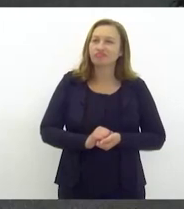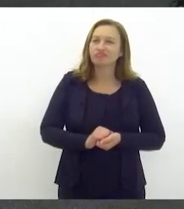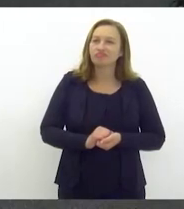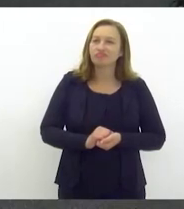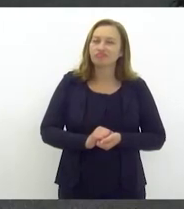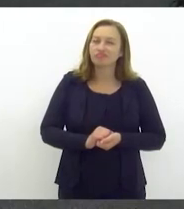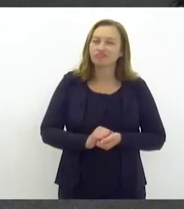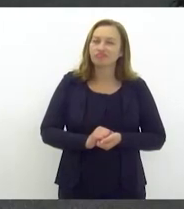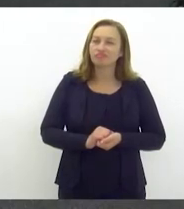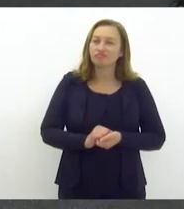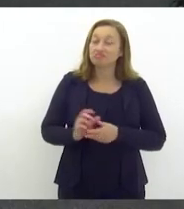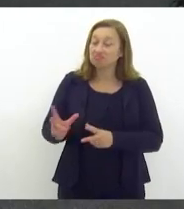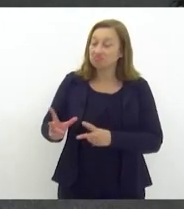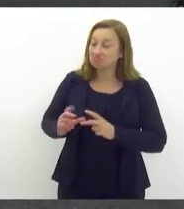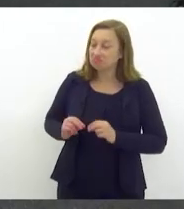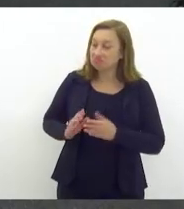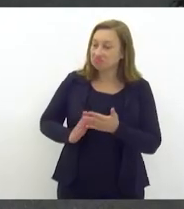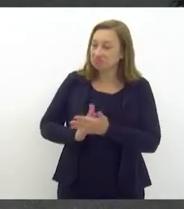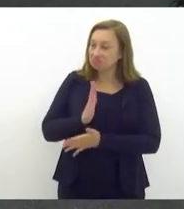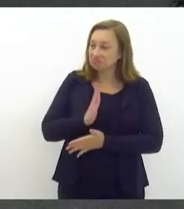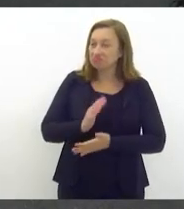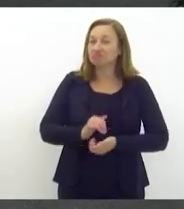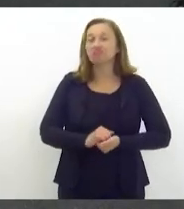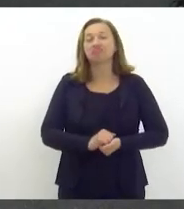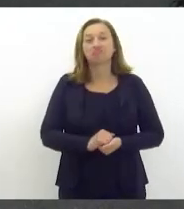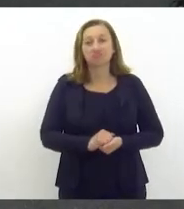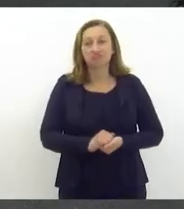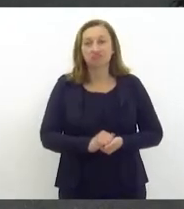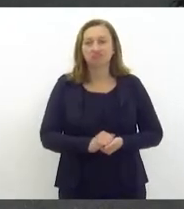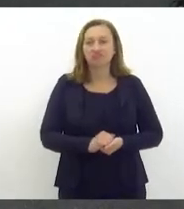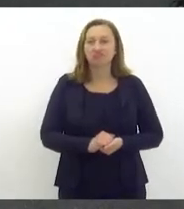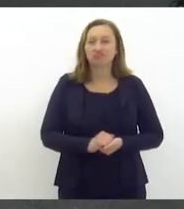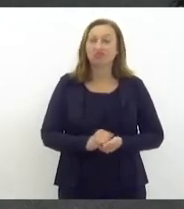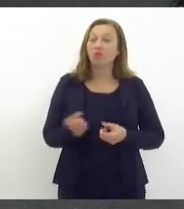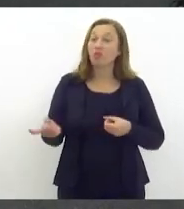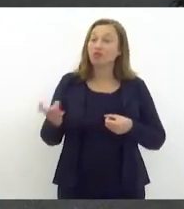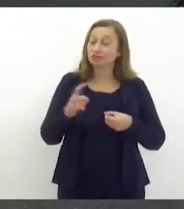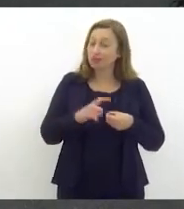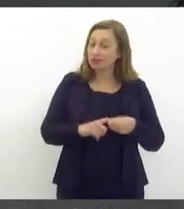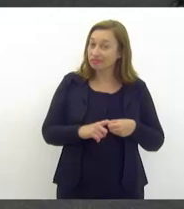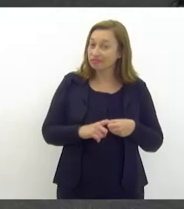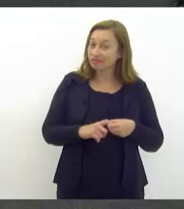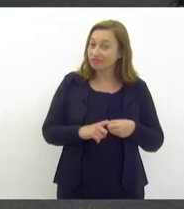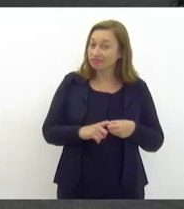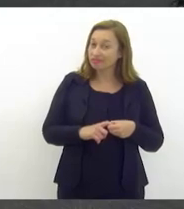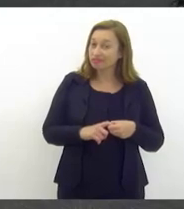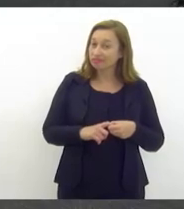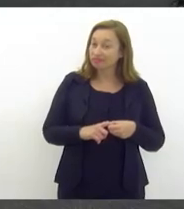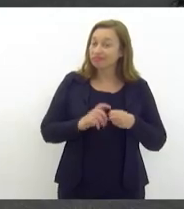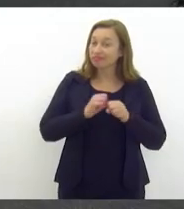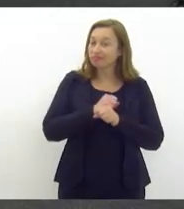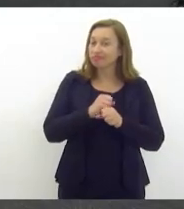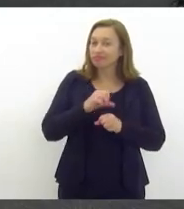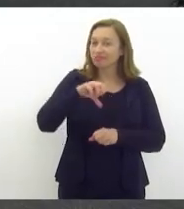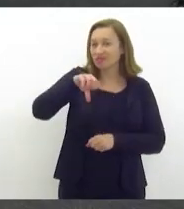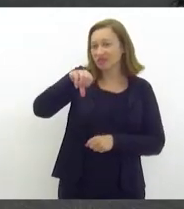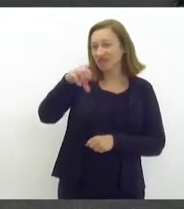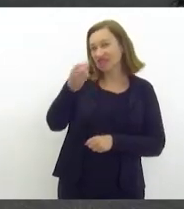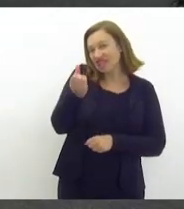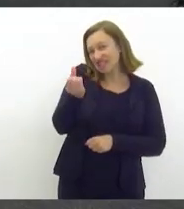e no mérito favorável. E eu vou voltar à década de